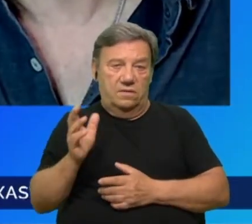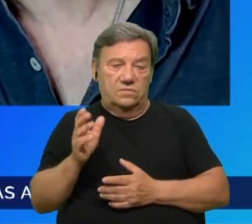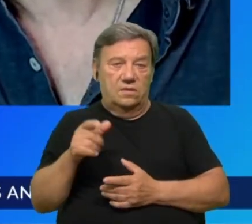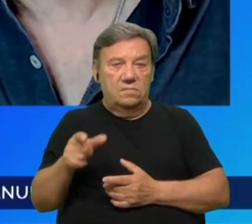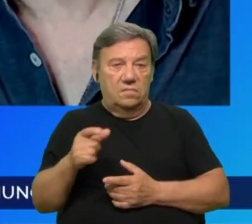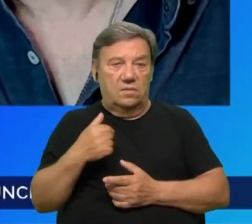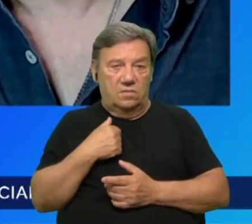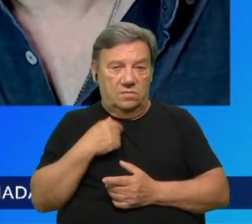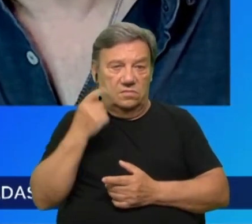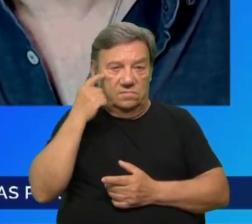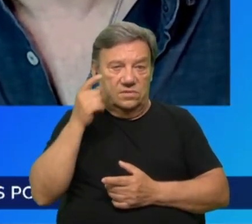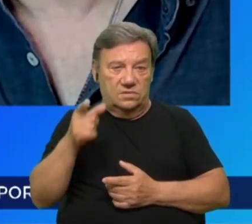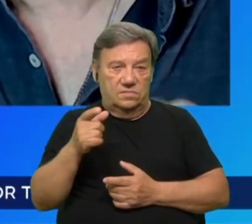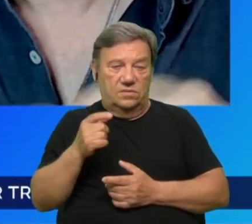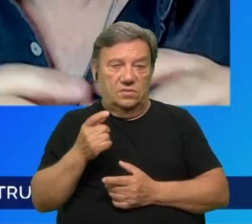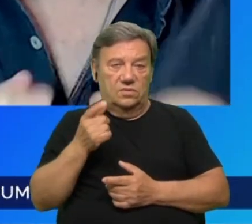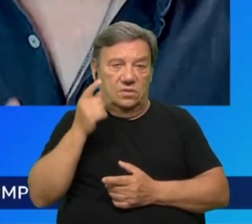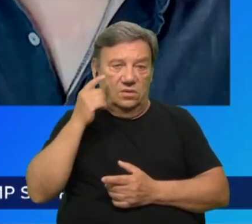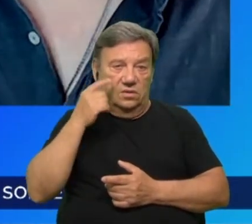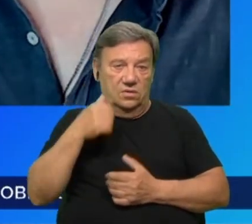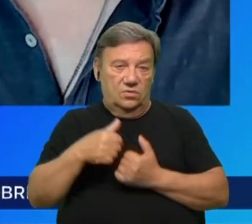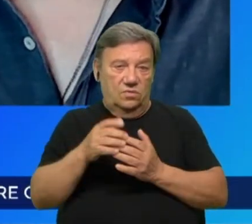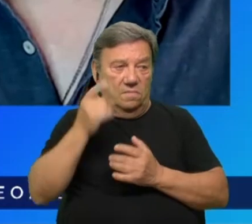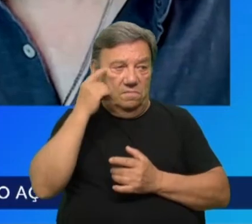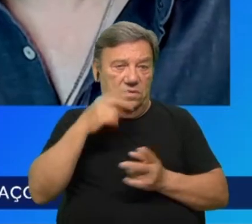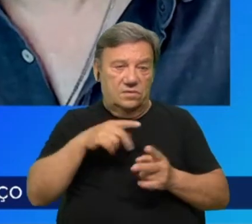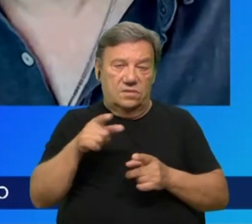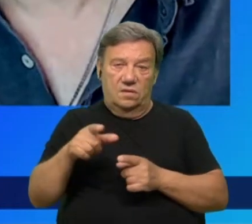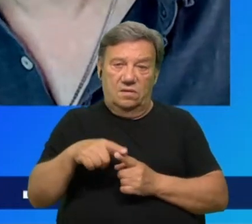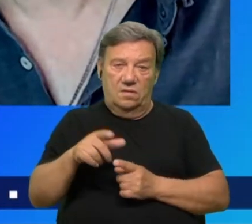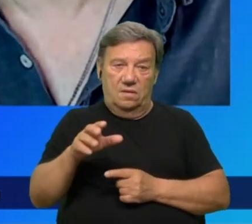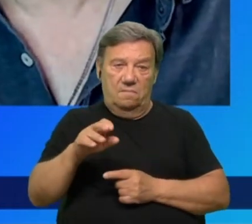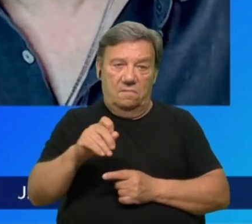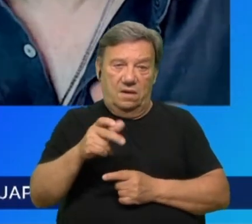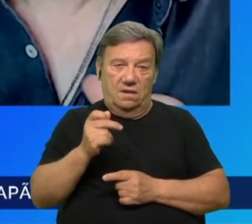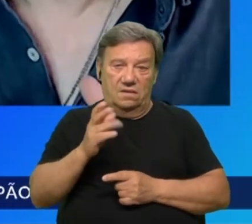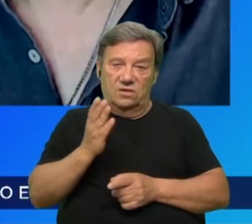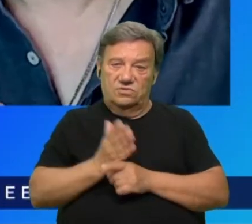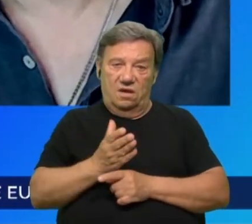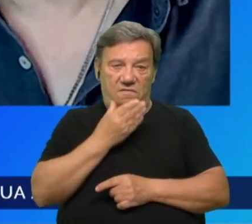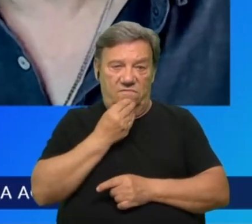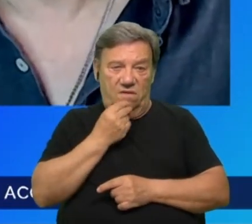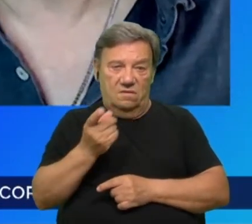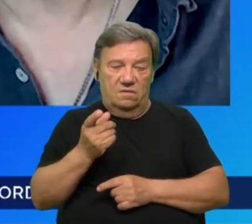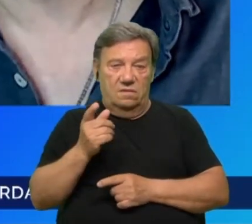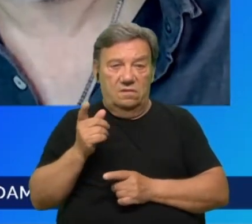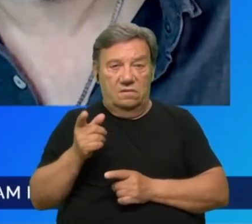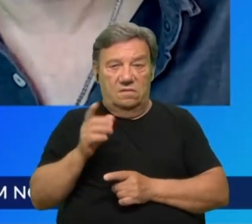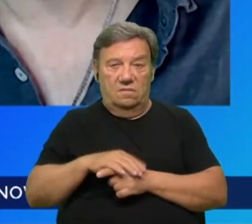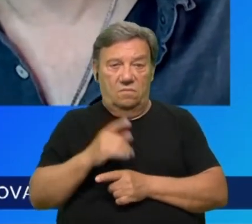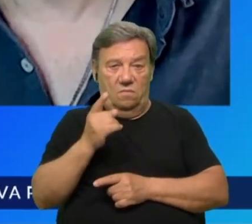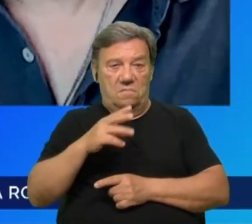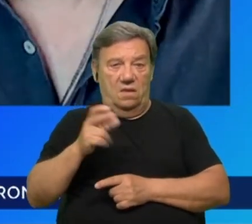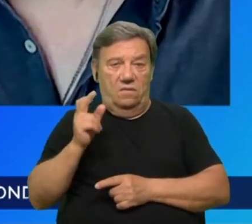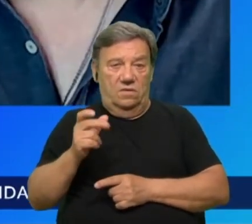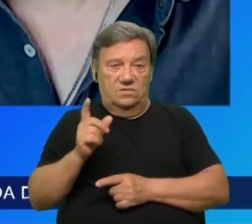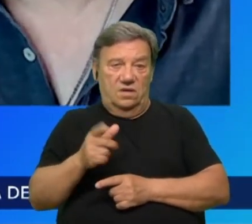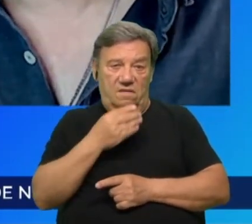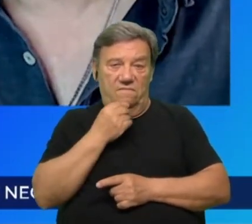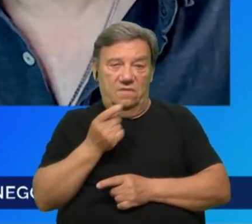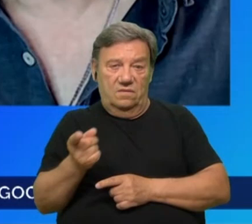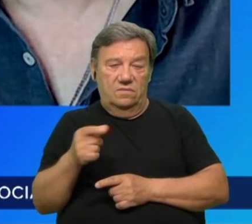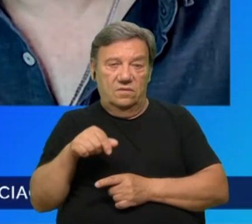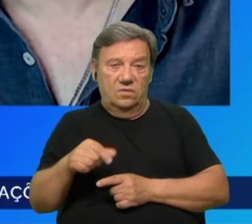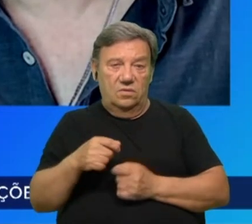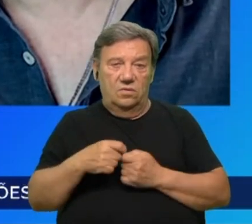aquilo que nós pensamos, que os astrónomos pensam, é que para magnetares tão velhas, e no caso de magnetares 1 milhão de anos é velho,